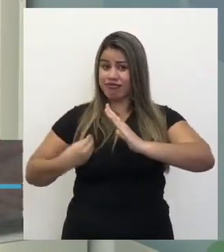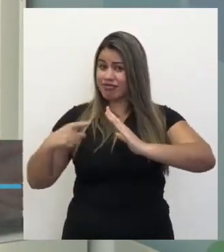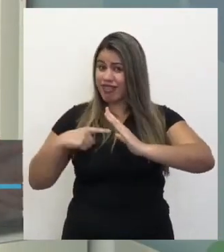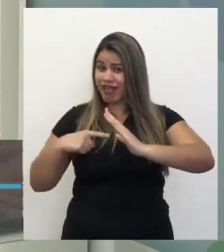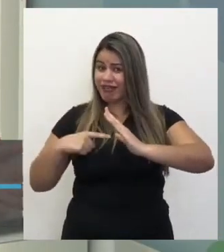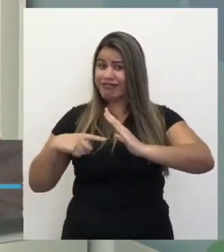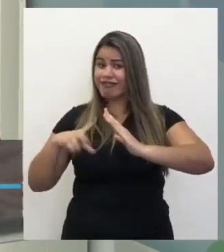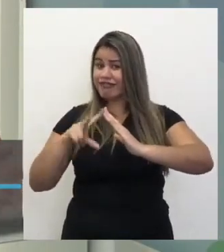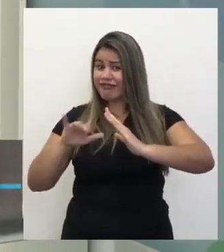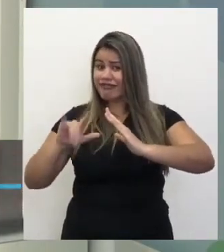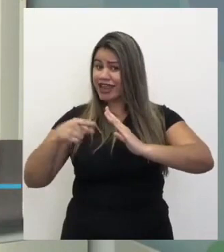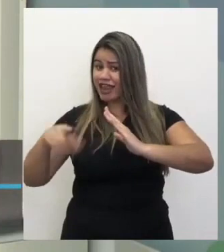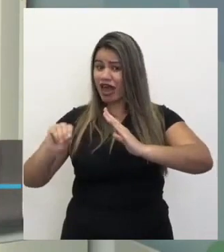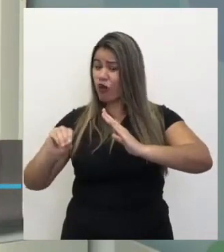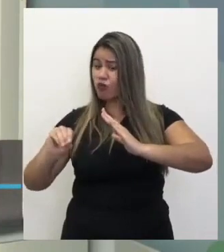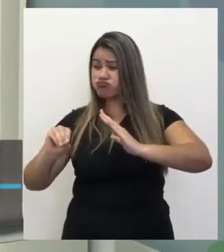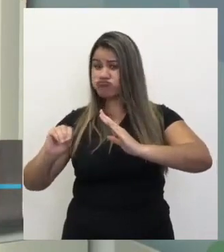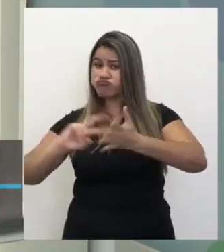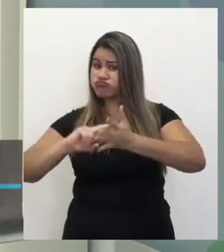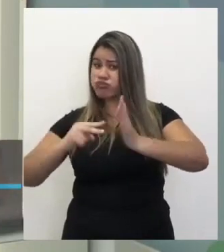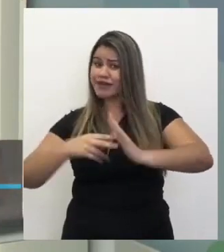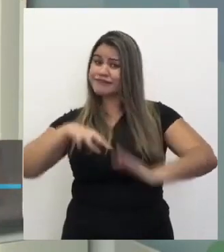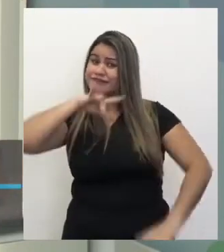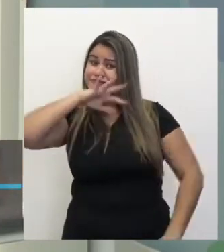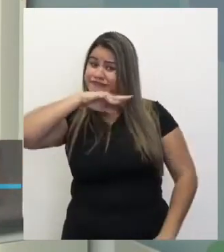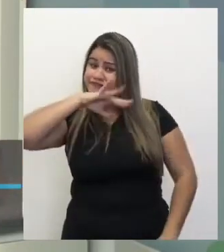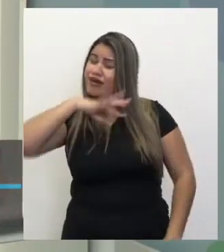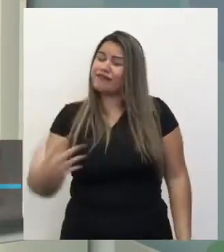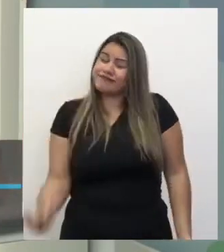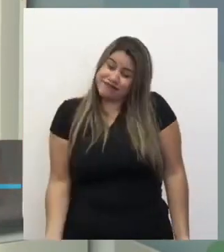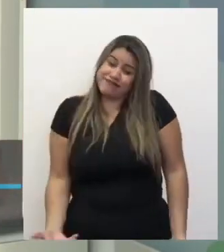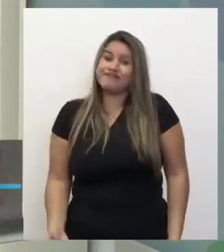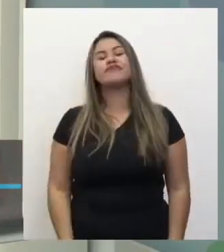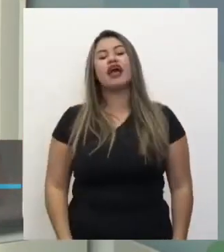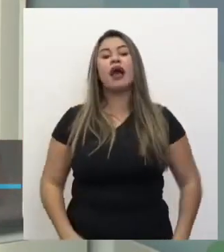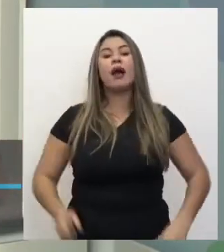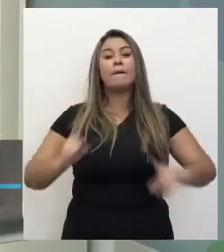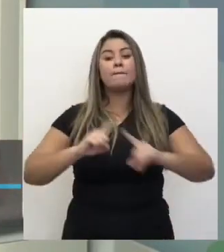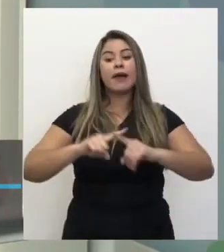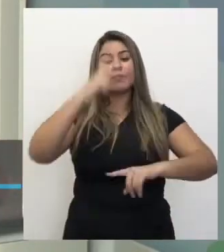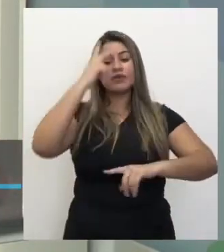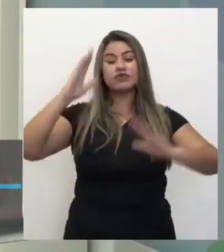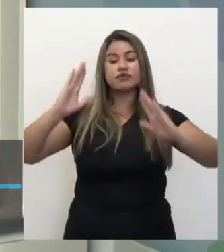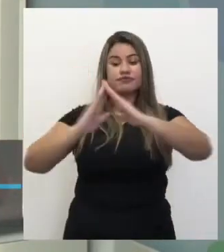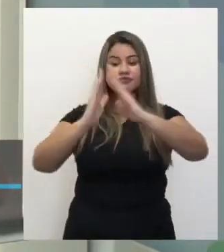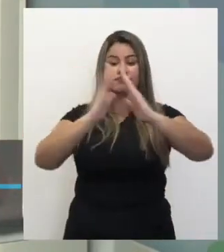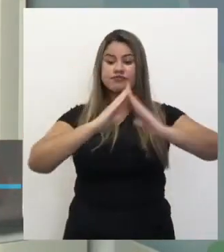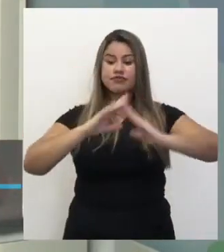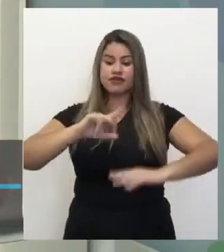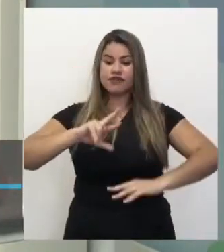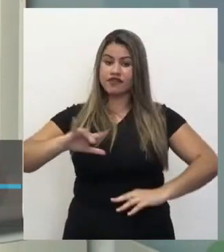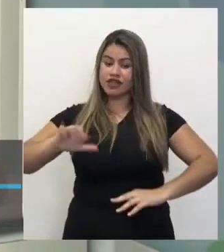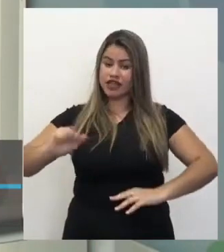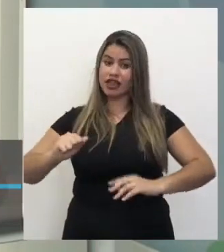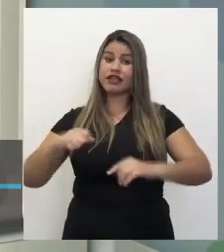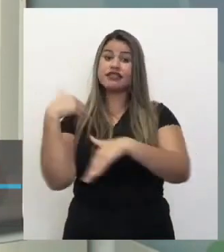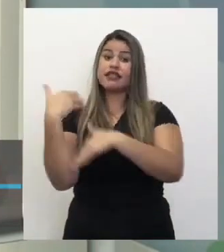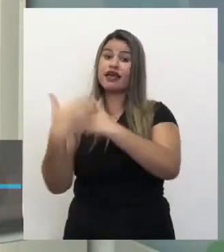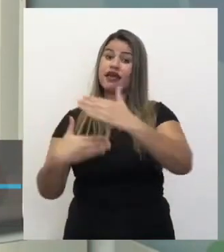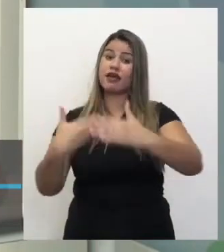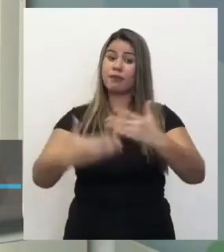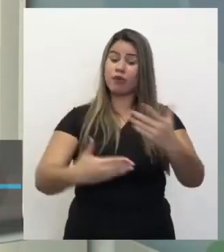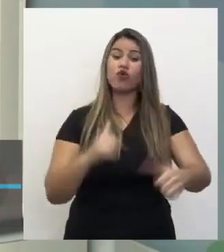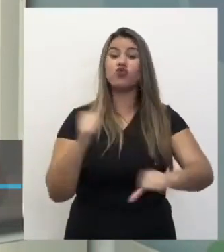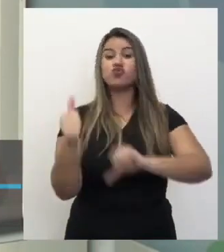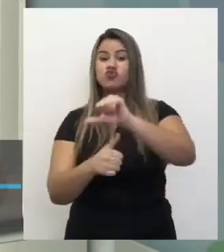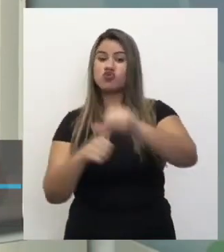cara que mora na vila. Mas esse termo vilão, o cara que mora na vila, foi sendo transformado em vilão, o cara